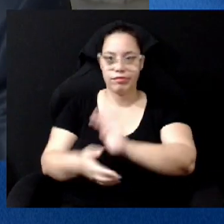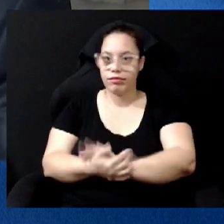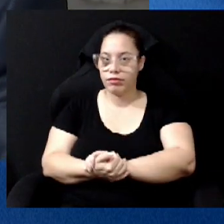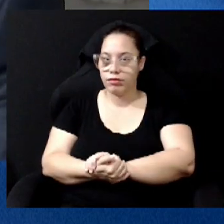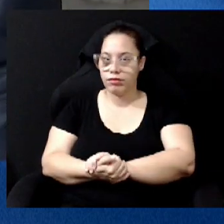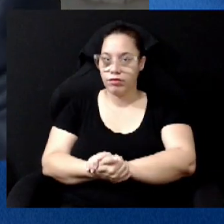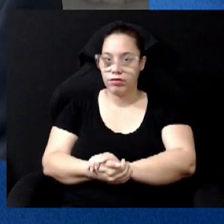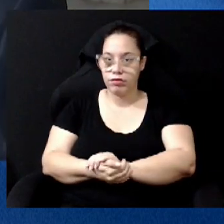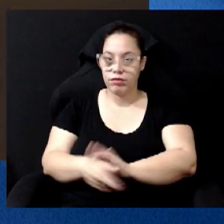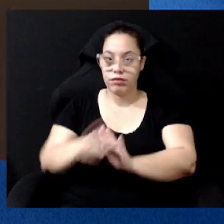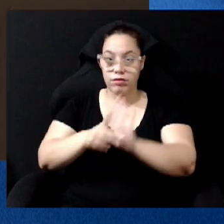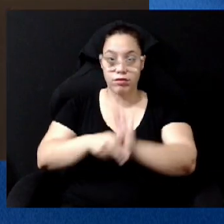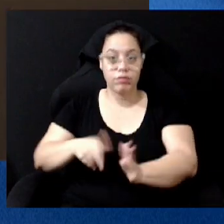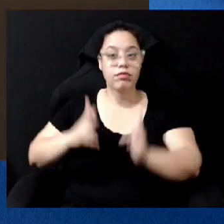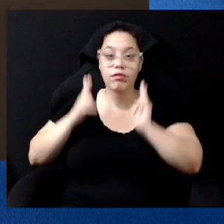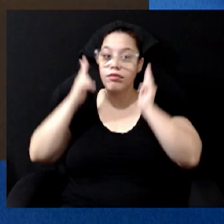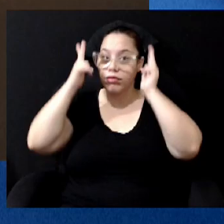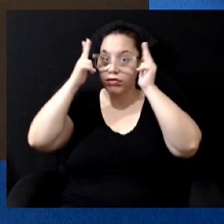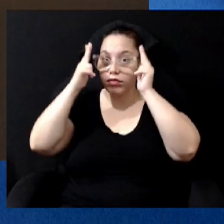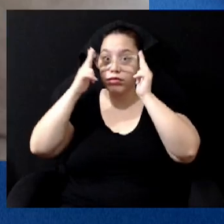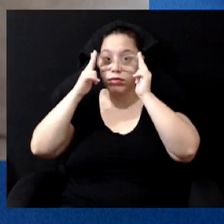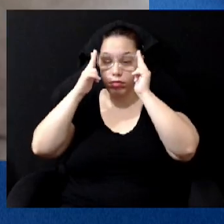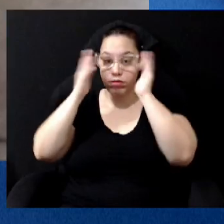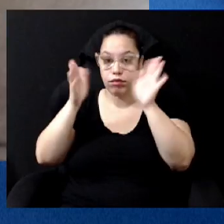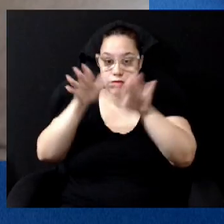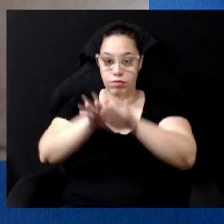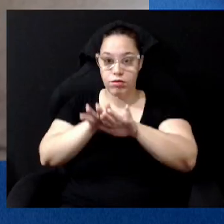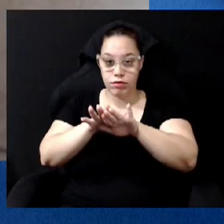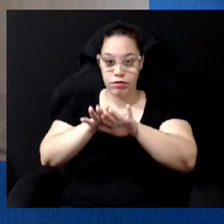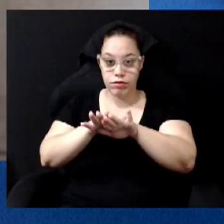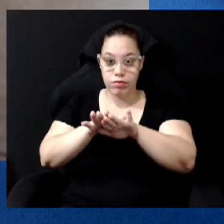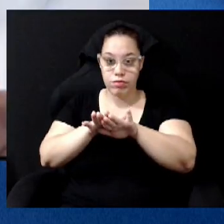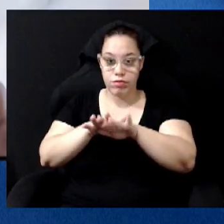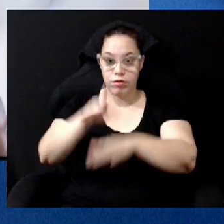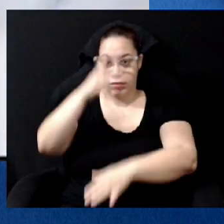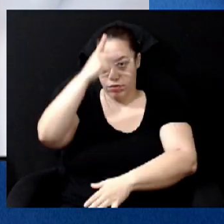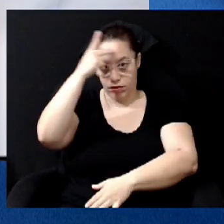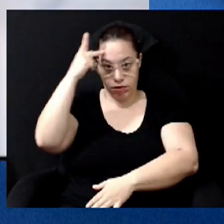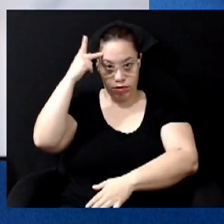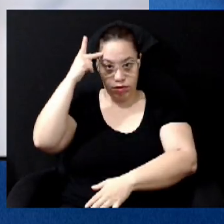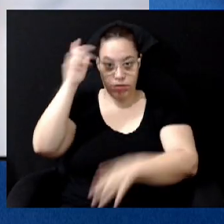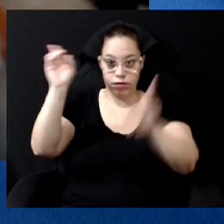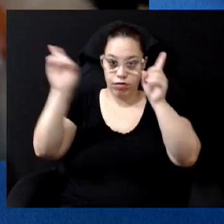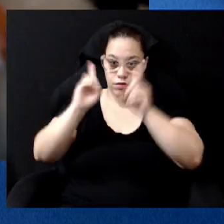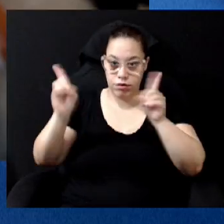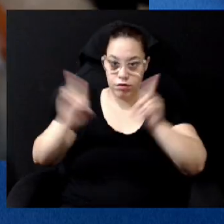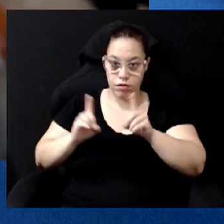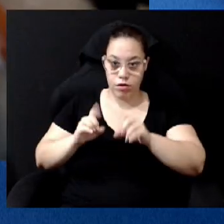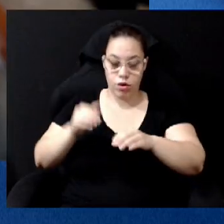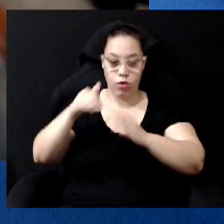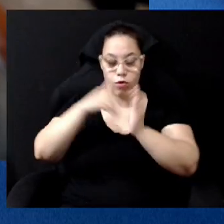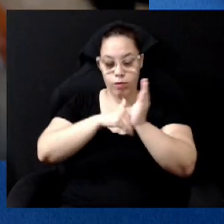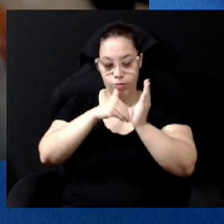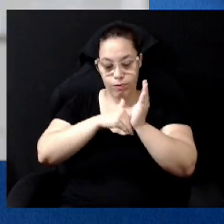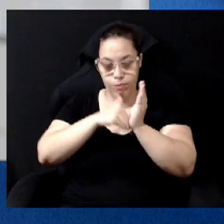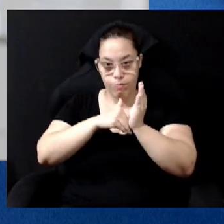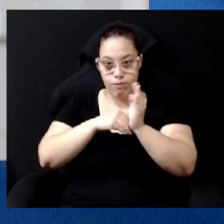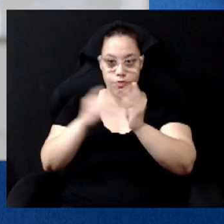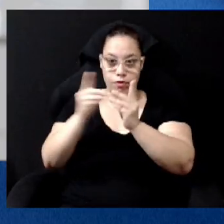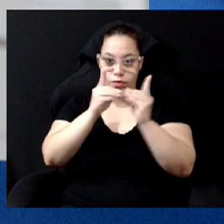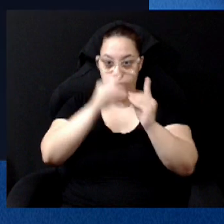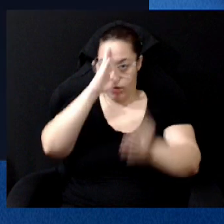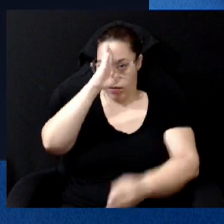do vereador Edivaldo Cabelo, incluindo as pessoas com as chamadas deficiências ocultas no atendimento prioritário